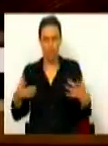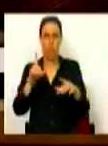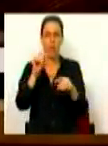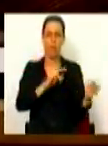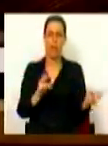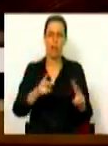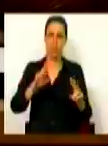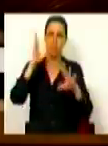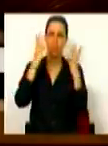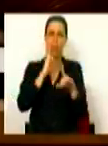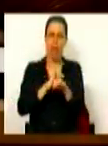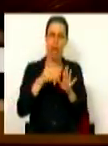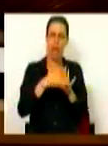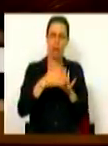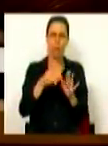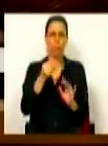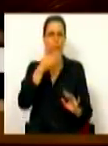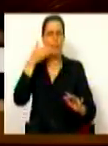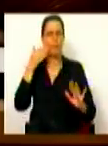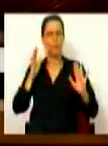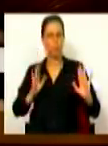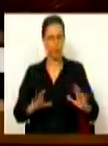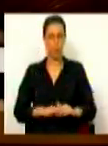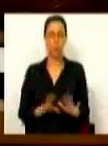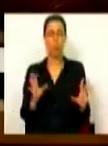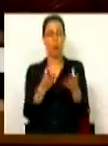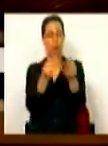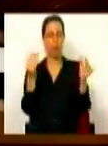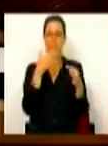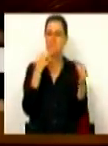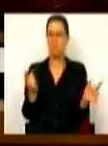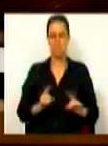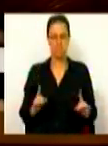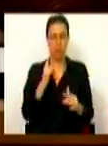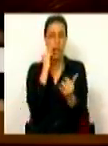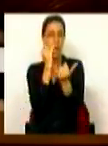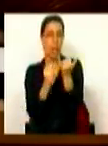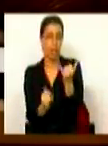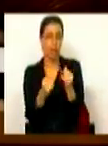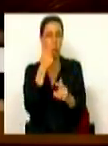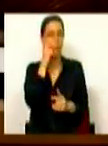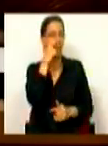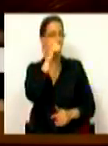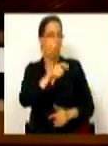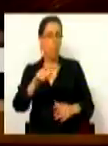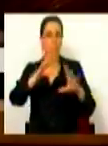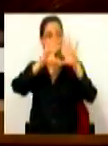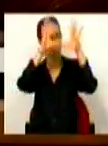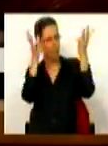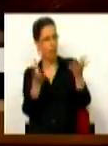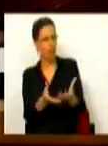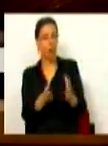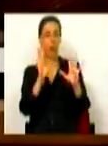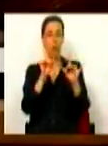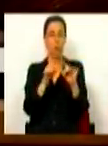alterações climáticas. Era cedo demais. Muitos não acreditavam nos riscos para a espécie humana e para o planeta.